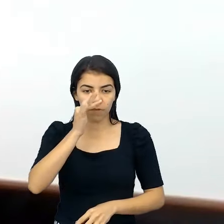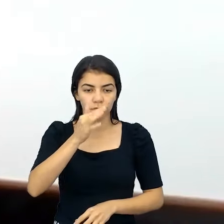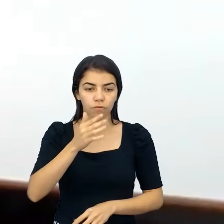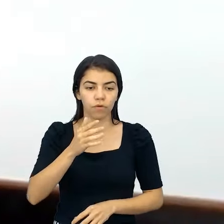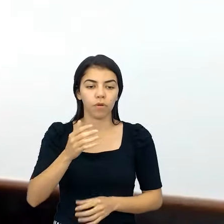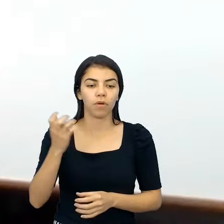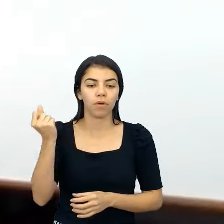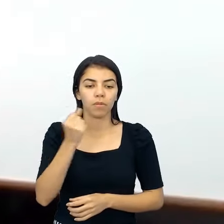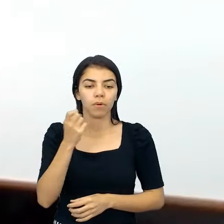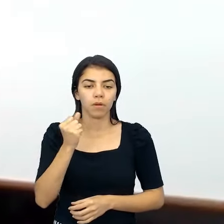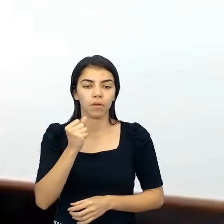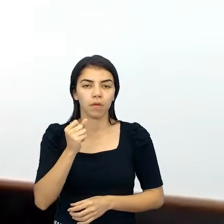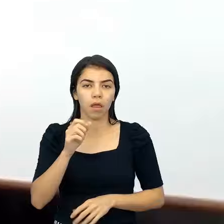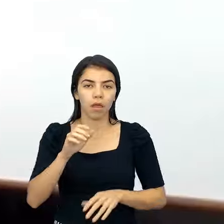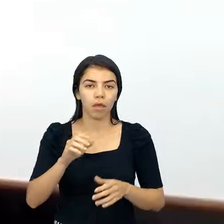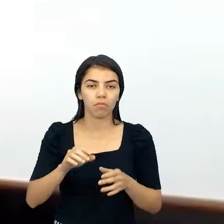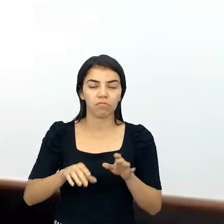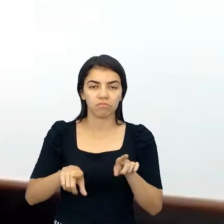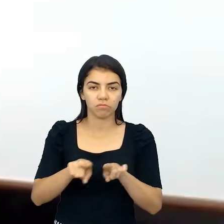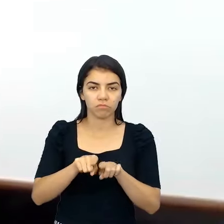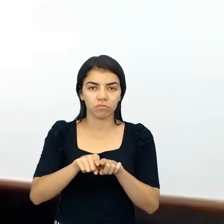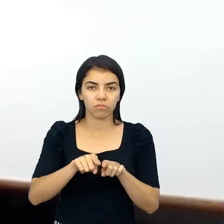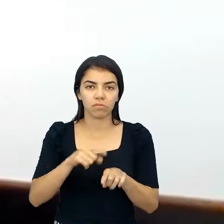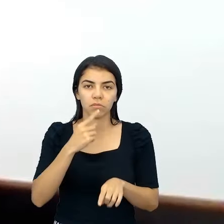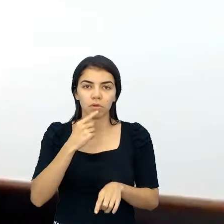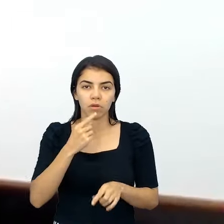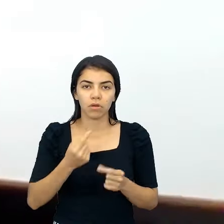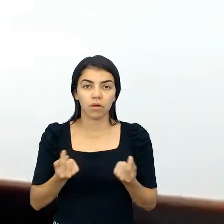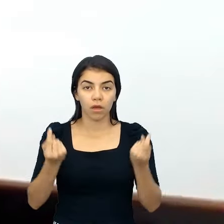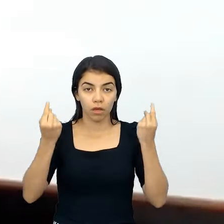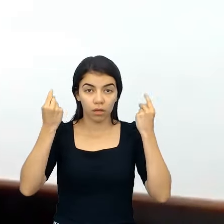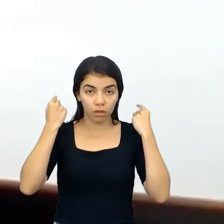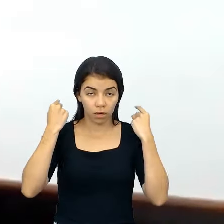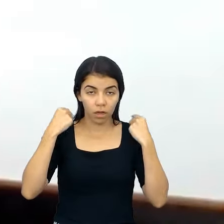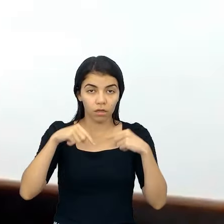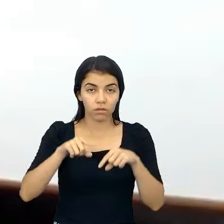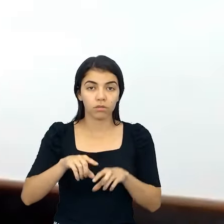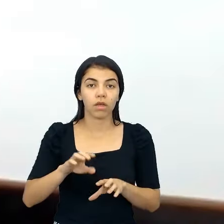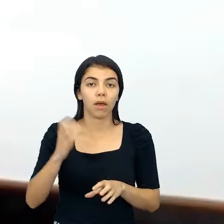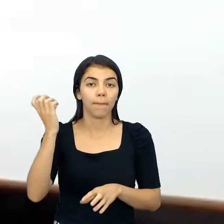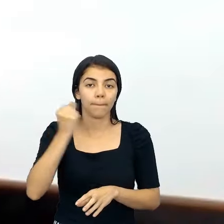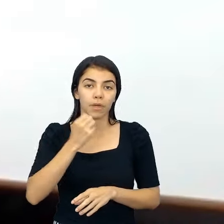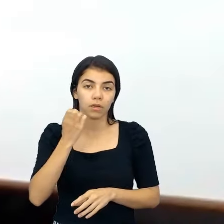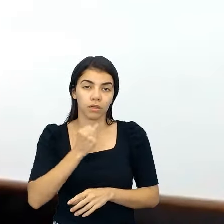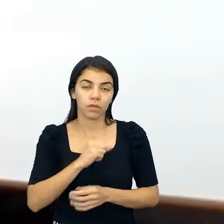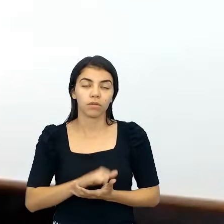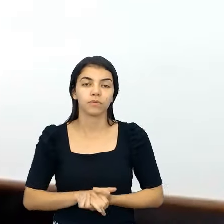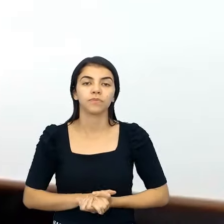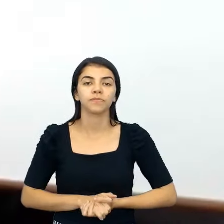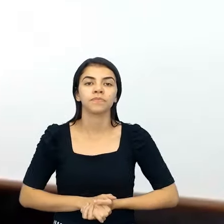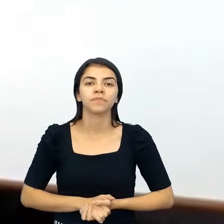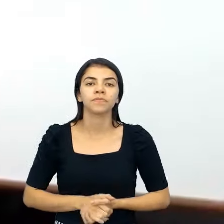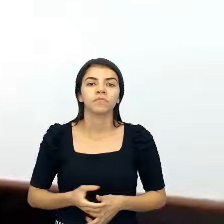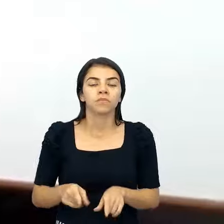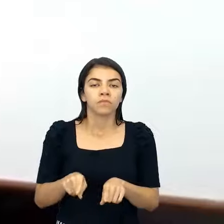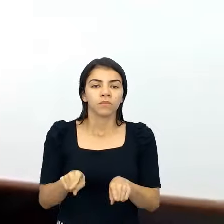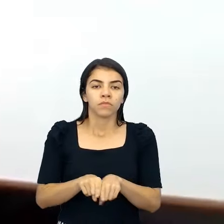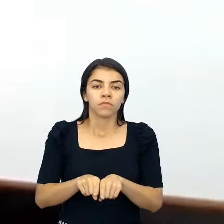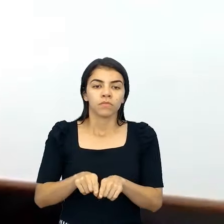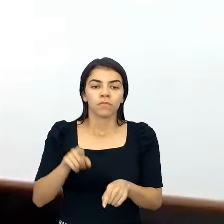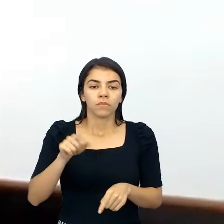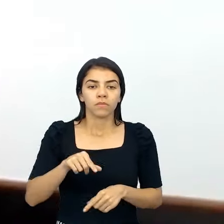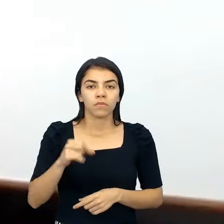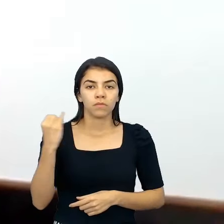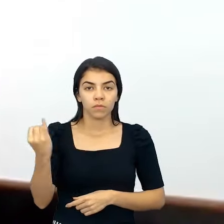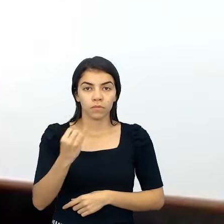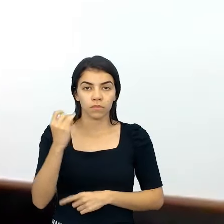alguns pontilhados vermelho, tá bom? Atrás de mim há uma parede branca e também é importante, professores, que assim